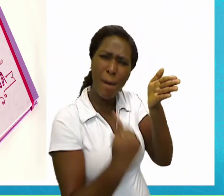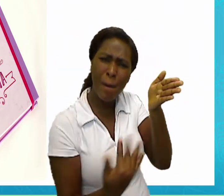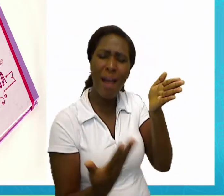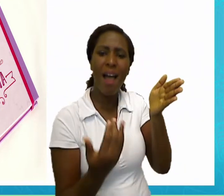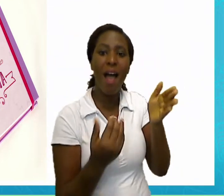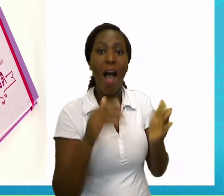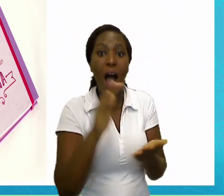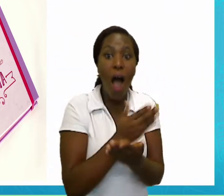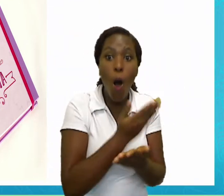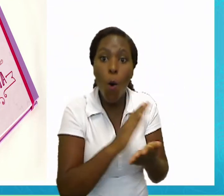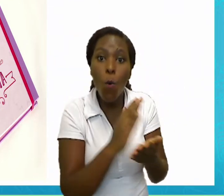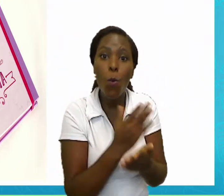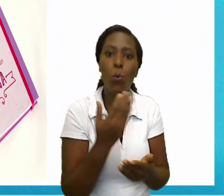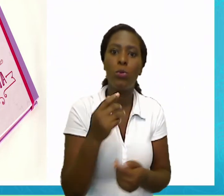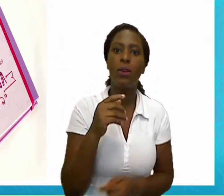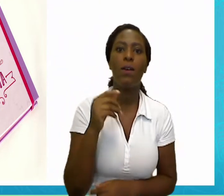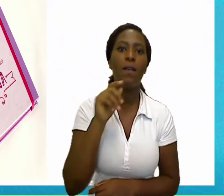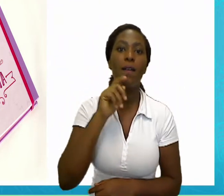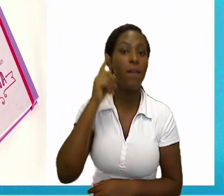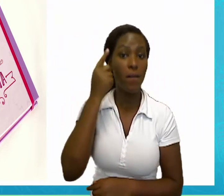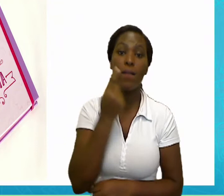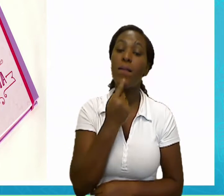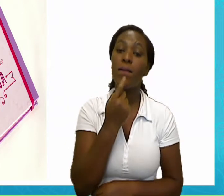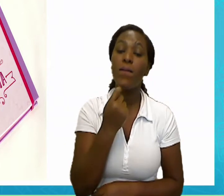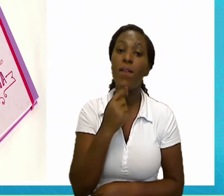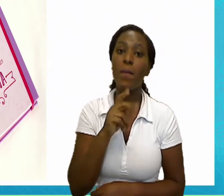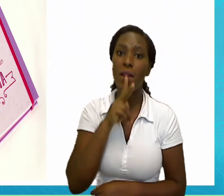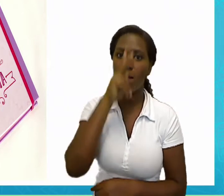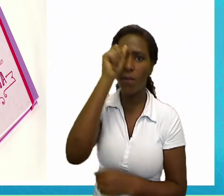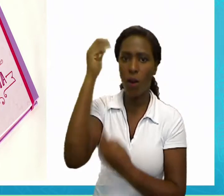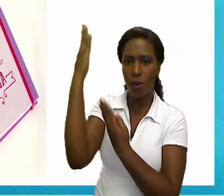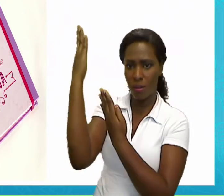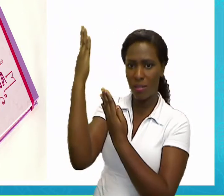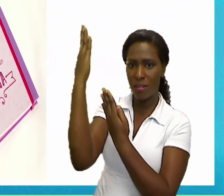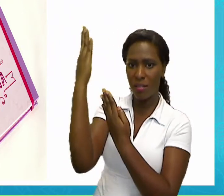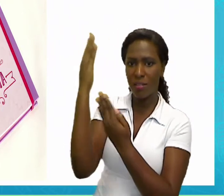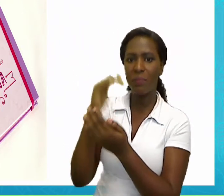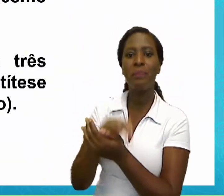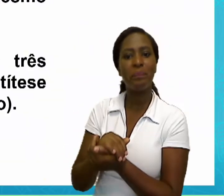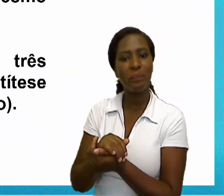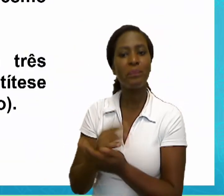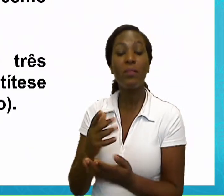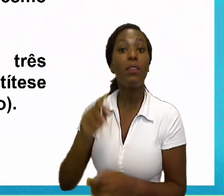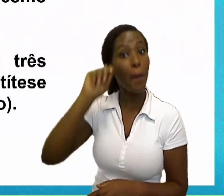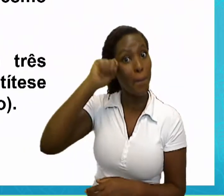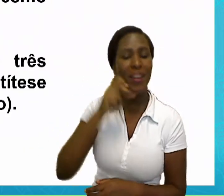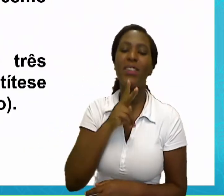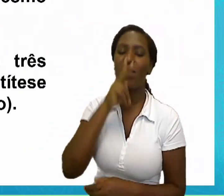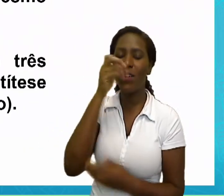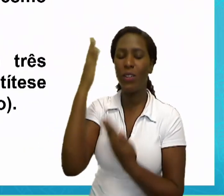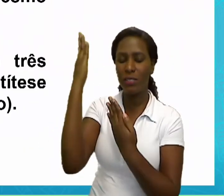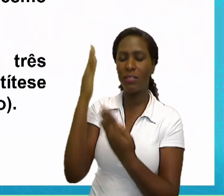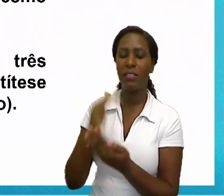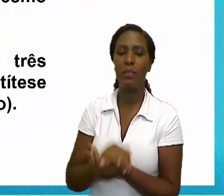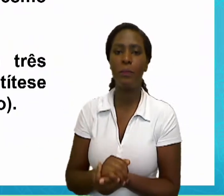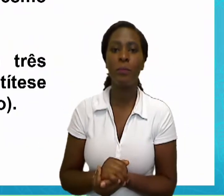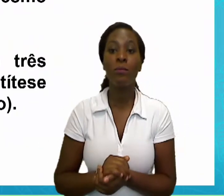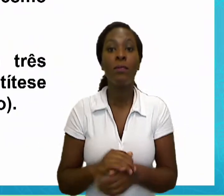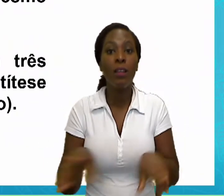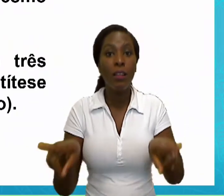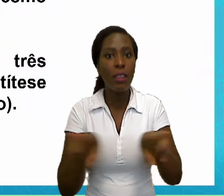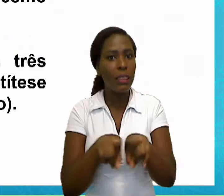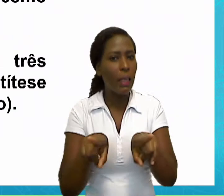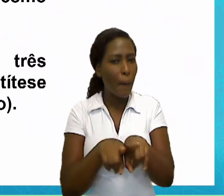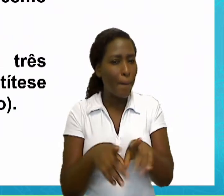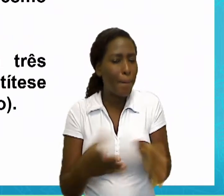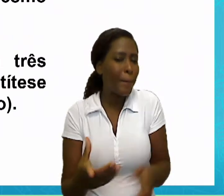só alguns dos gêneros que apresentam essa característica descritiva. Agora, dissertativo. Quando eu